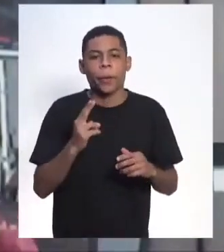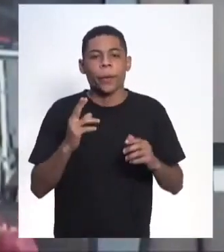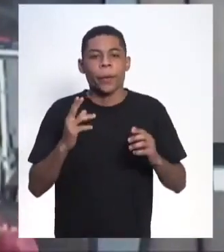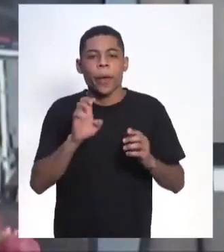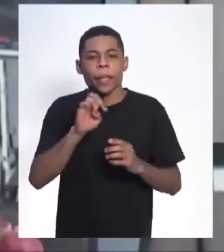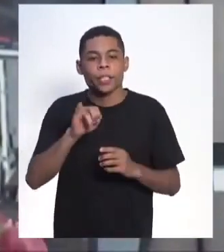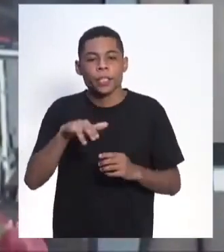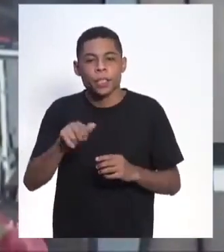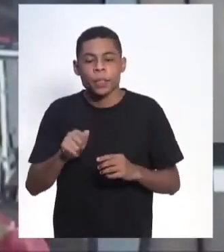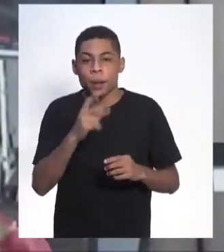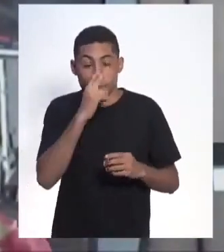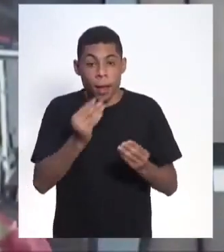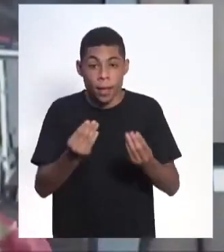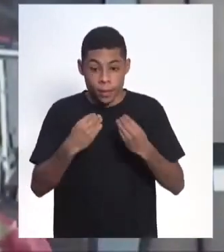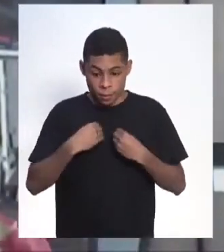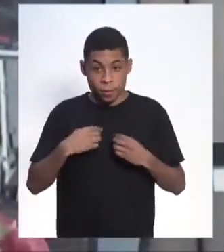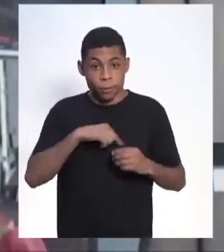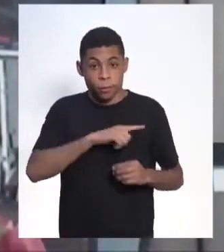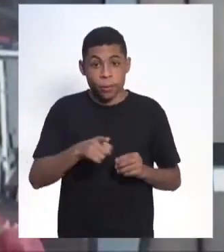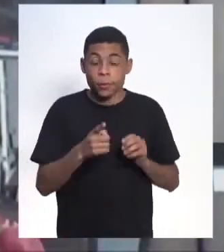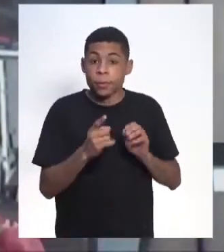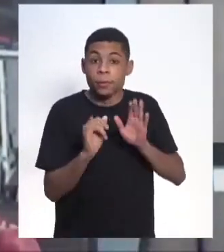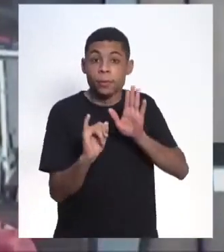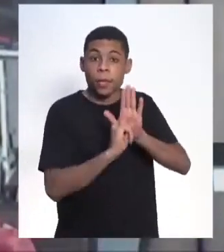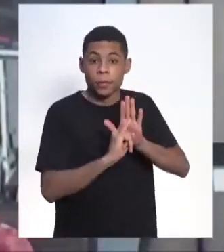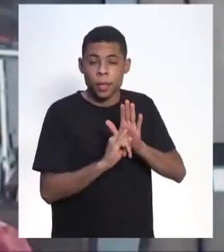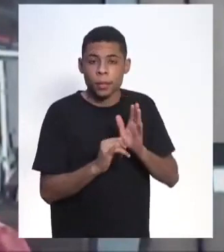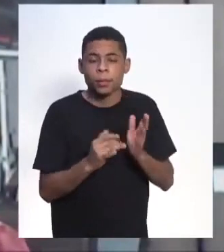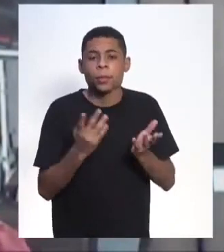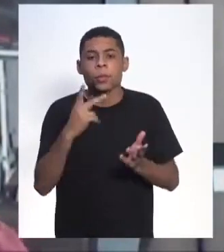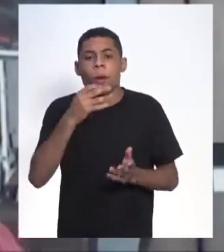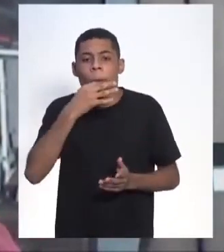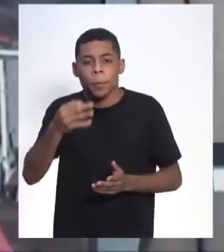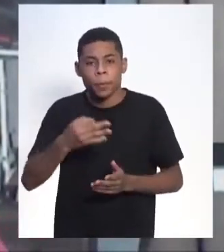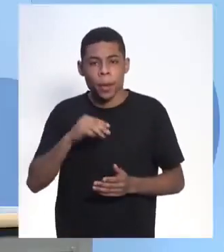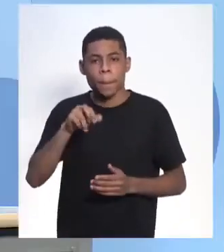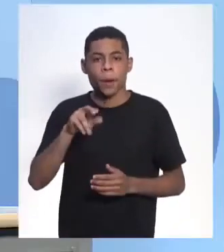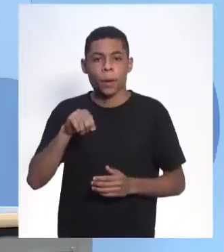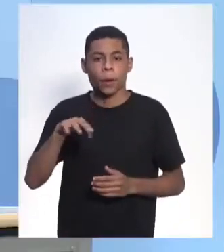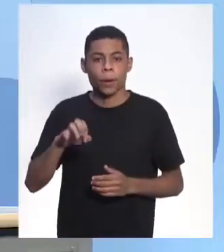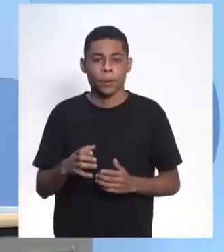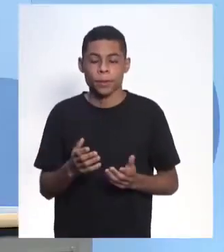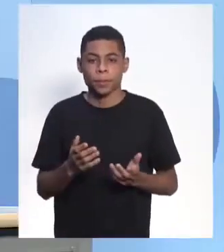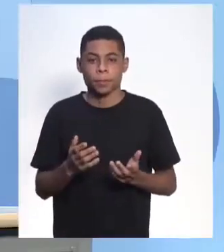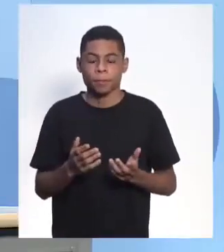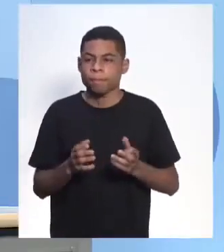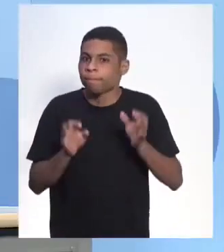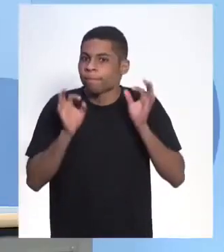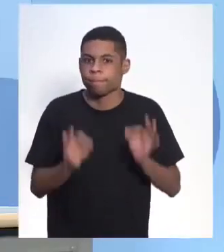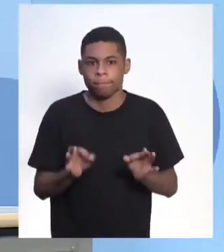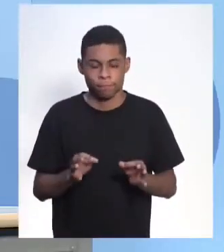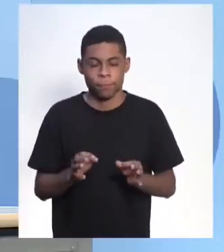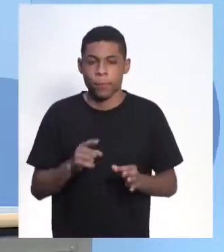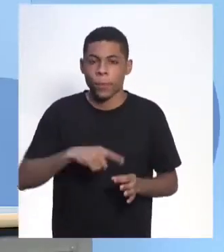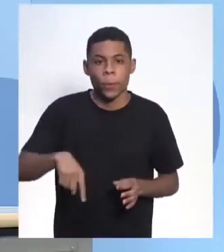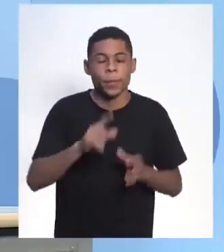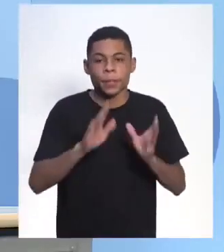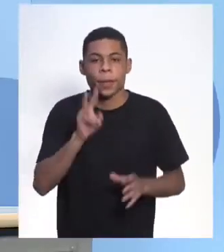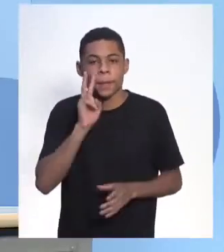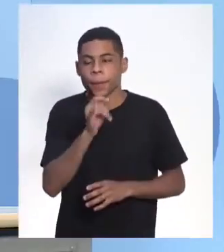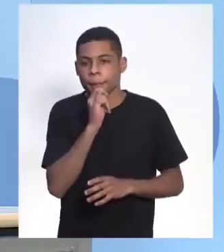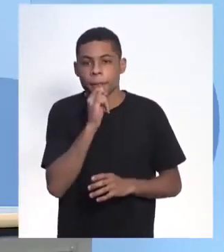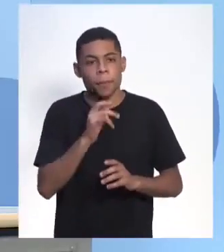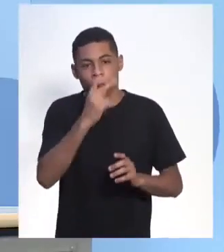na construção da nossa identidade? Qual é a sua opinião, meu amigo? Não, sem sombra de dúvidas, né? Todos nós já ouvimos aquela expressão